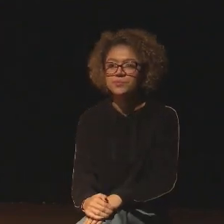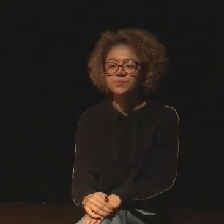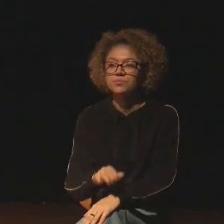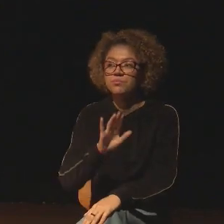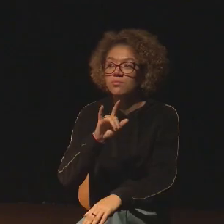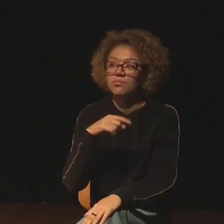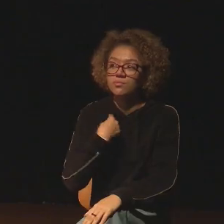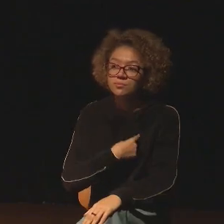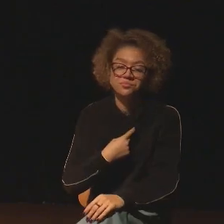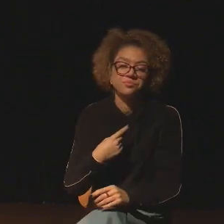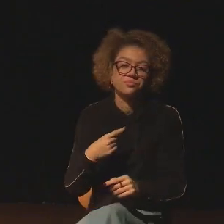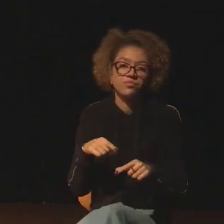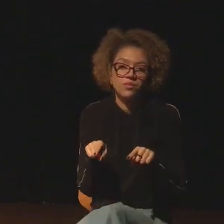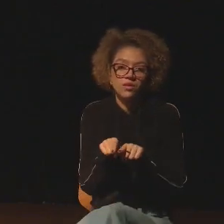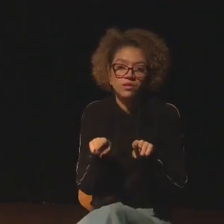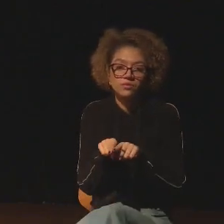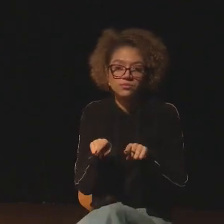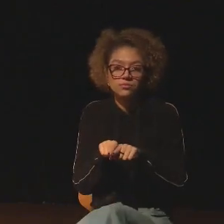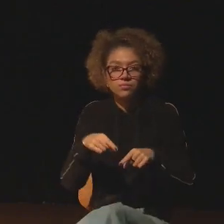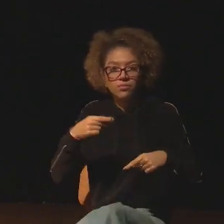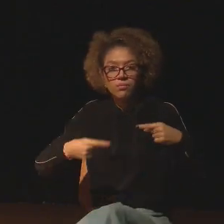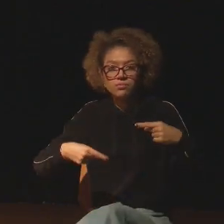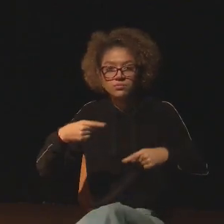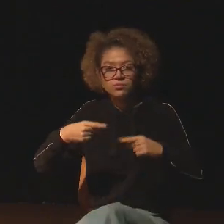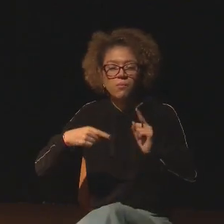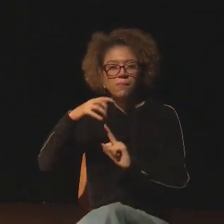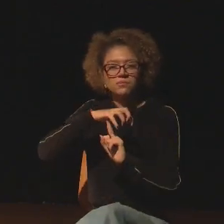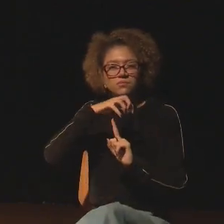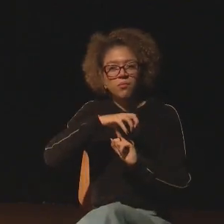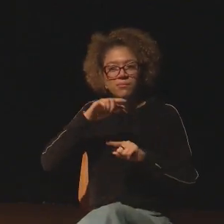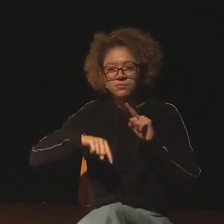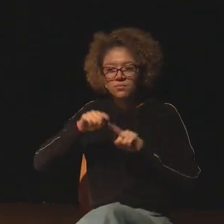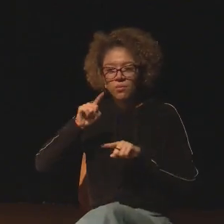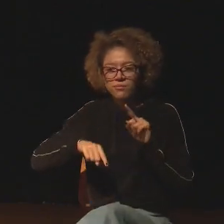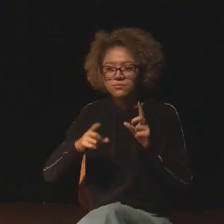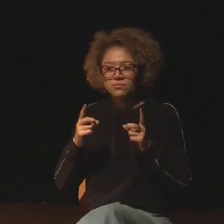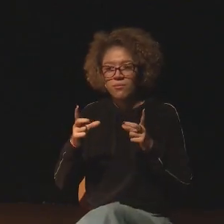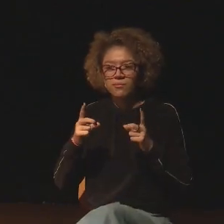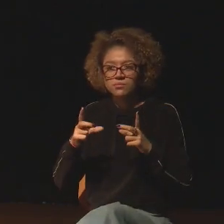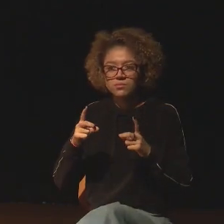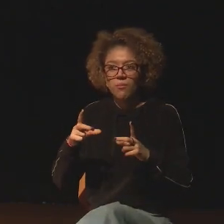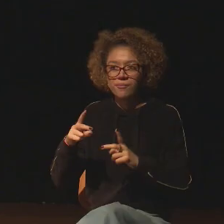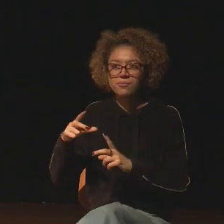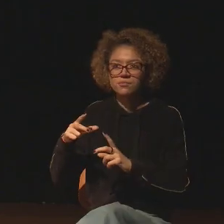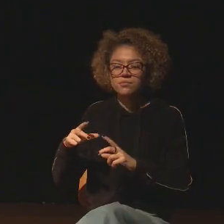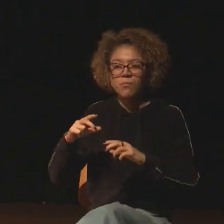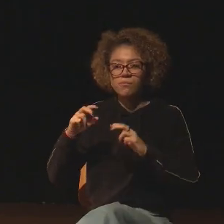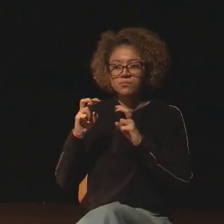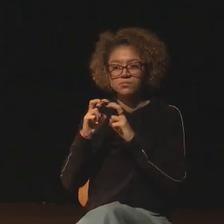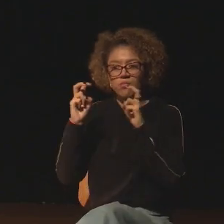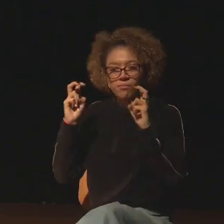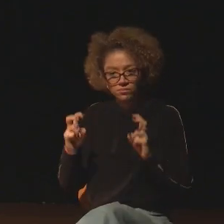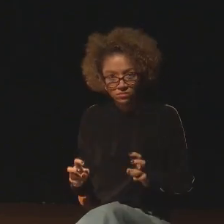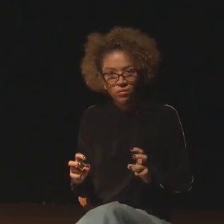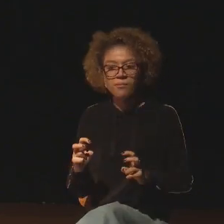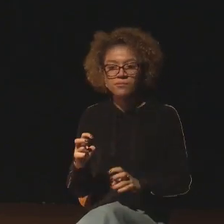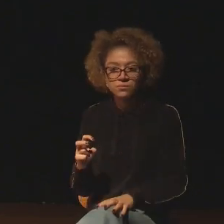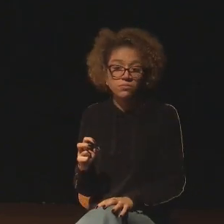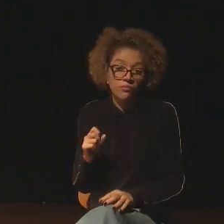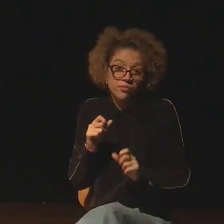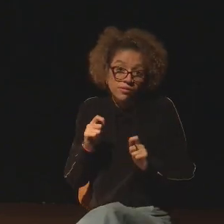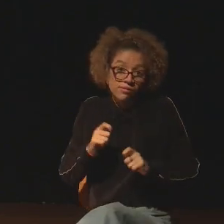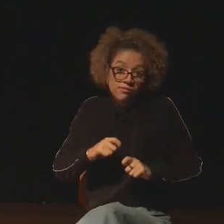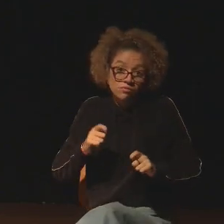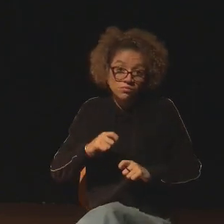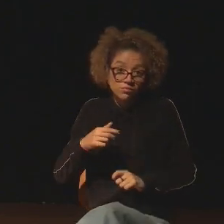discute, o pessoal tinha comentado também a questão feirinha do MASP, localização da feirinha, a gente pode discutir nessa reunião melhor solução para